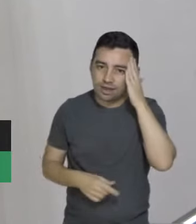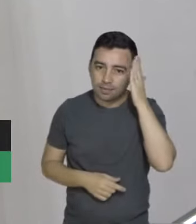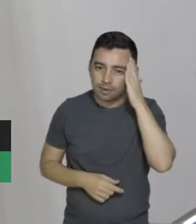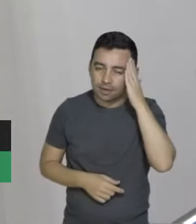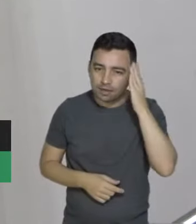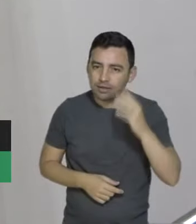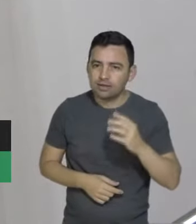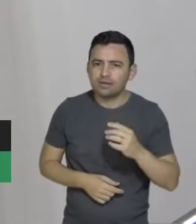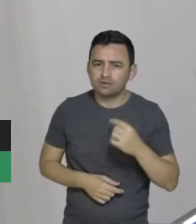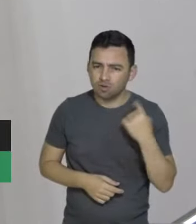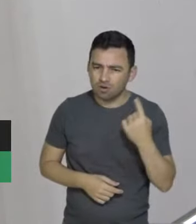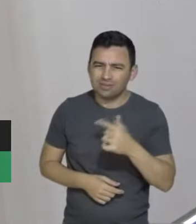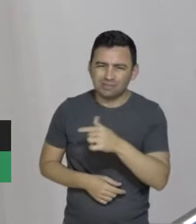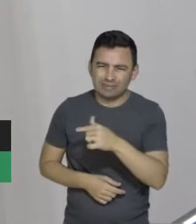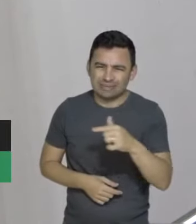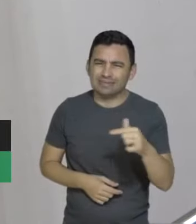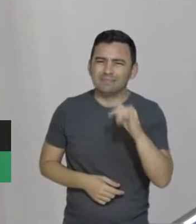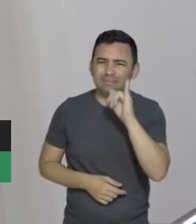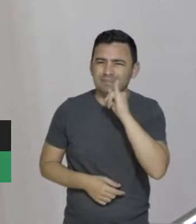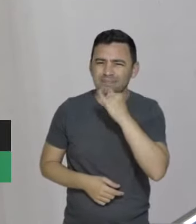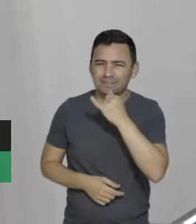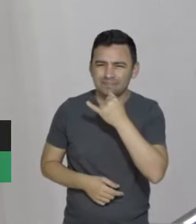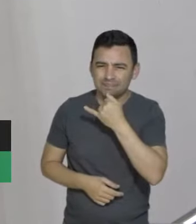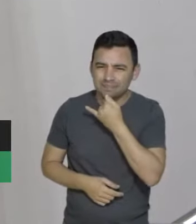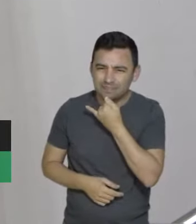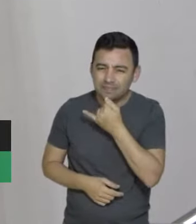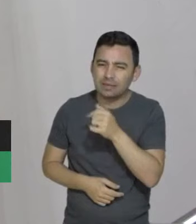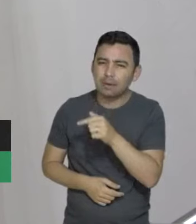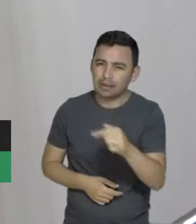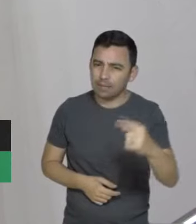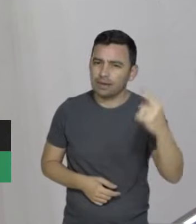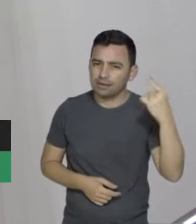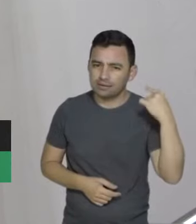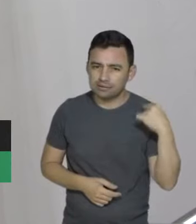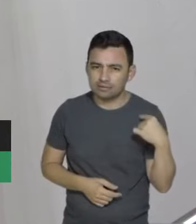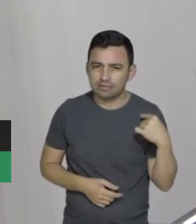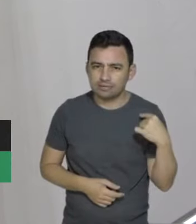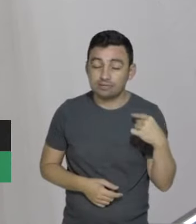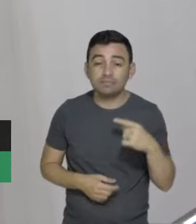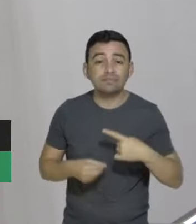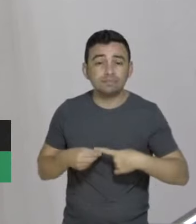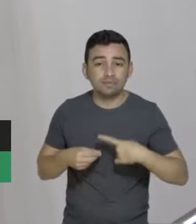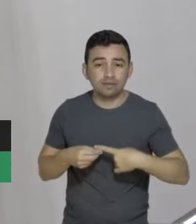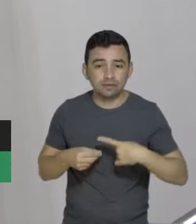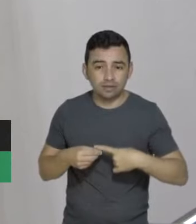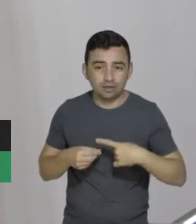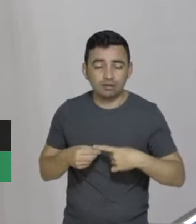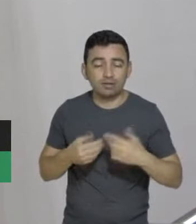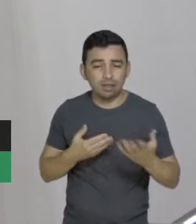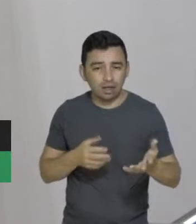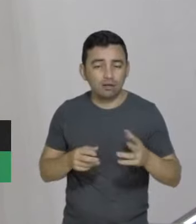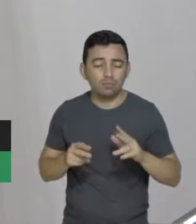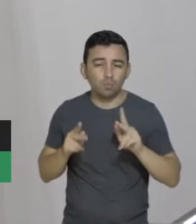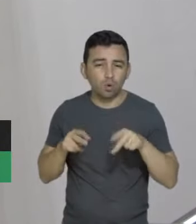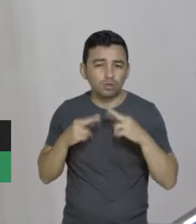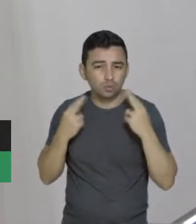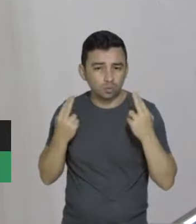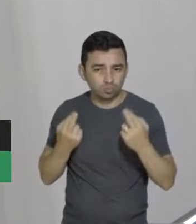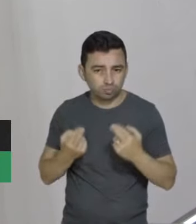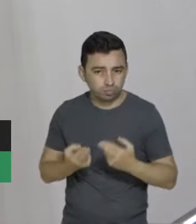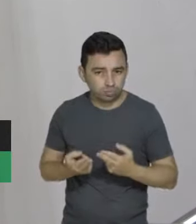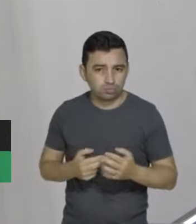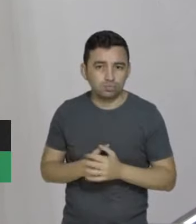uma semana muito triste, semana passada, na nossa cidade de Pouso Redondo, onde a